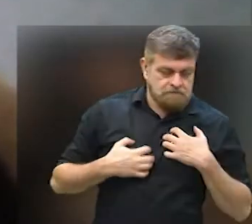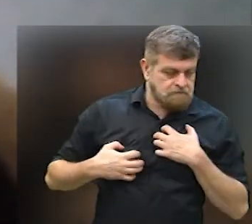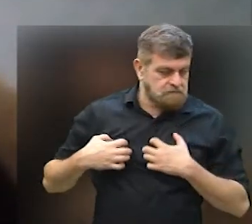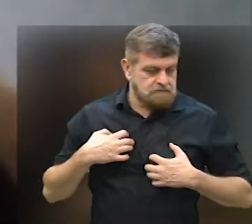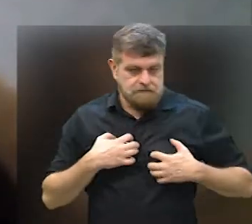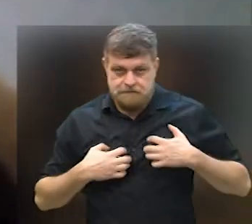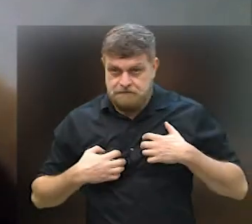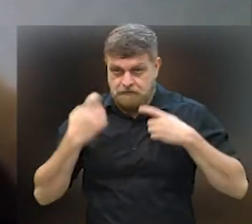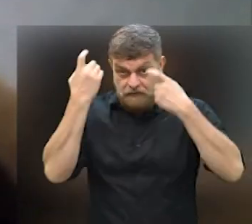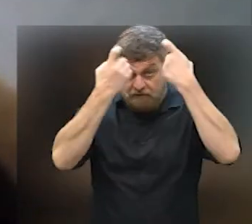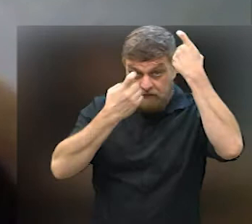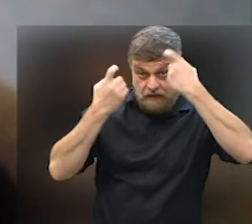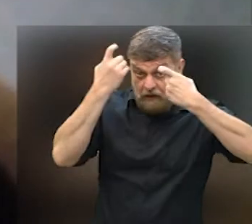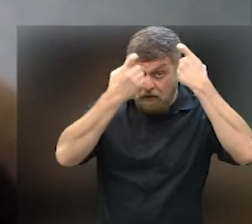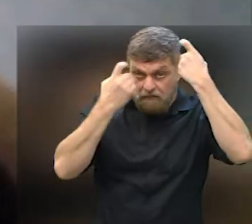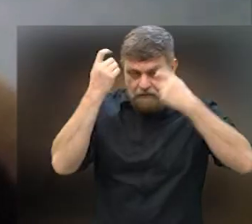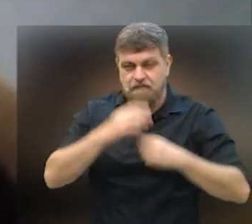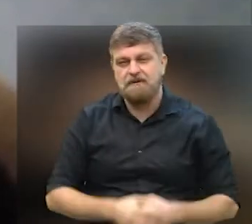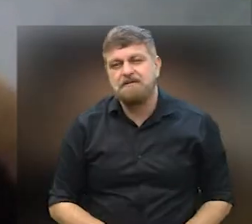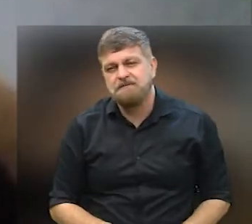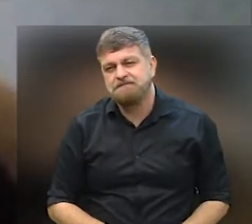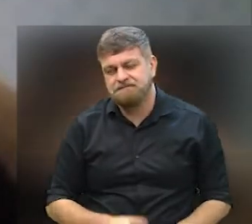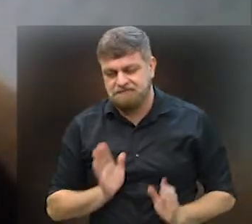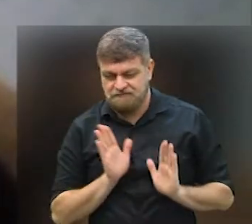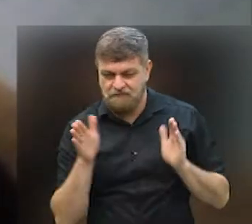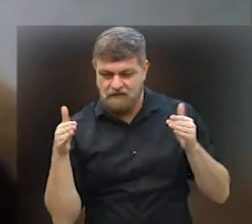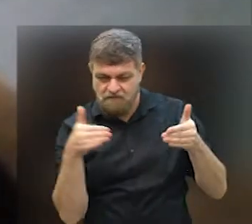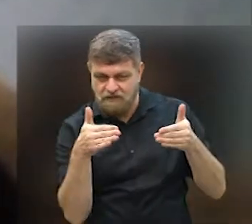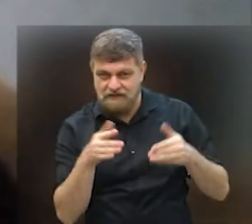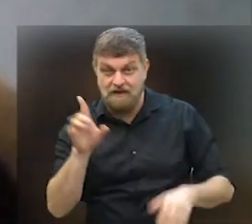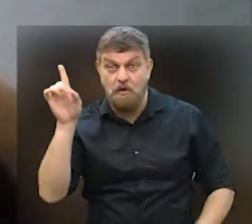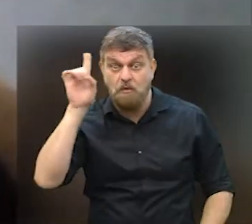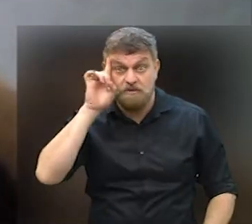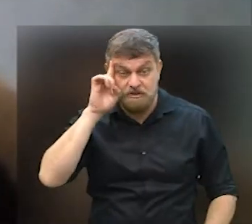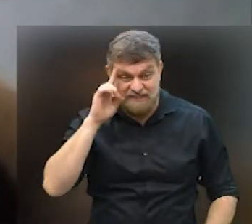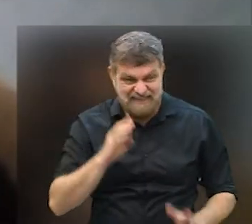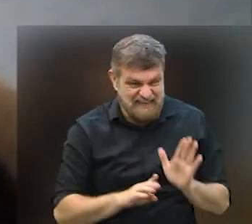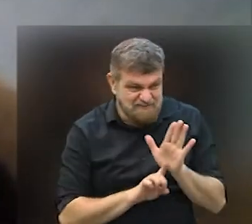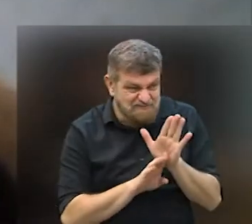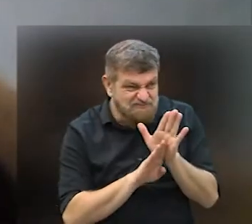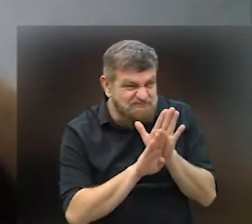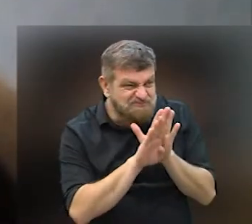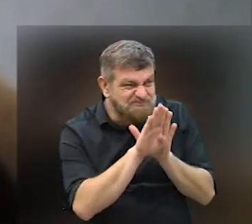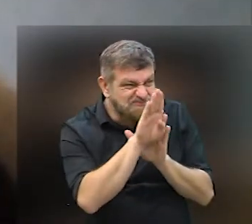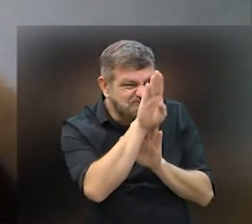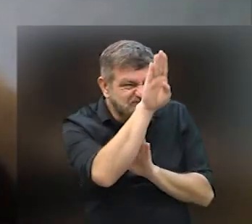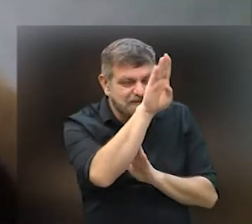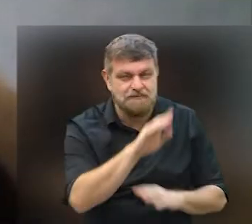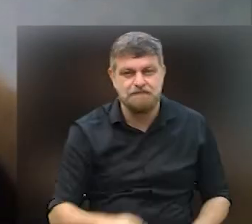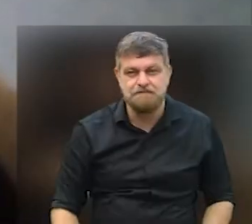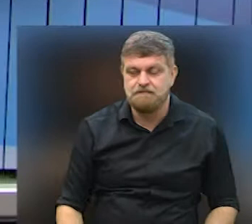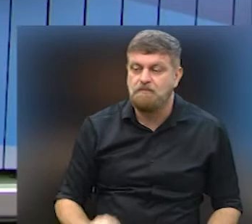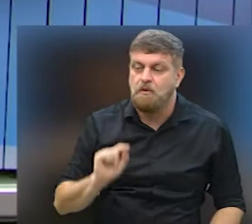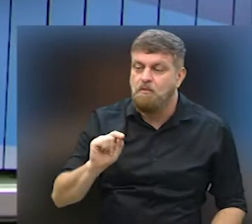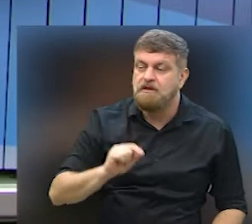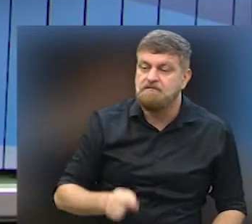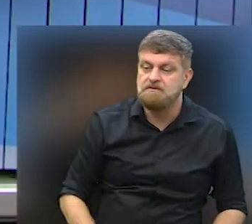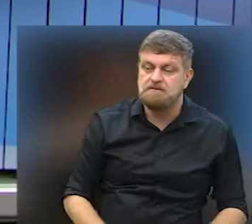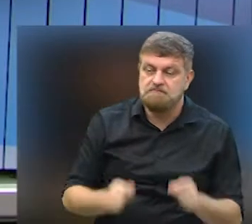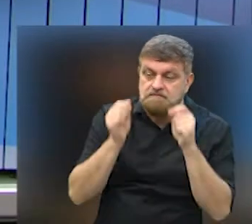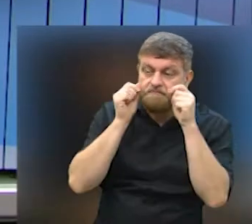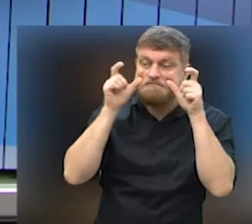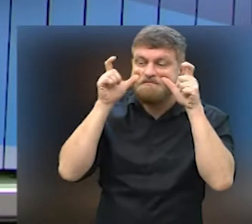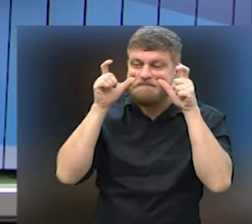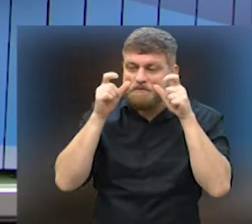fiquei, preocupado aí e focado no dia de ataque ao cume. Algo te chamou a